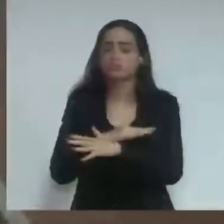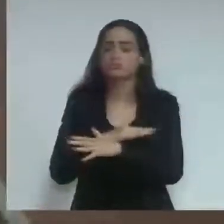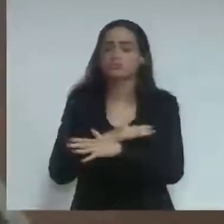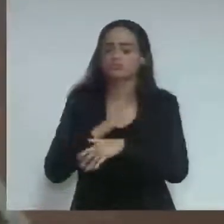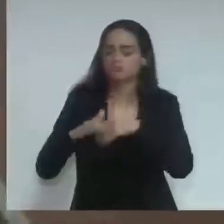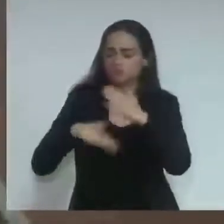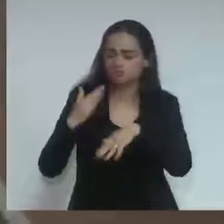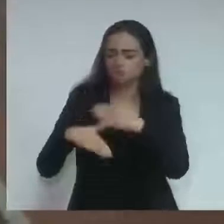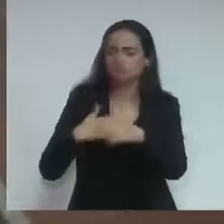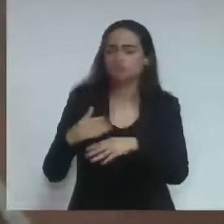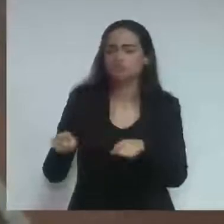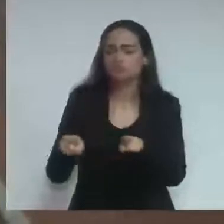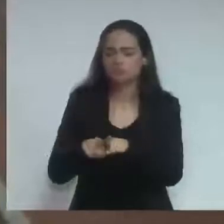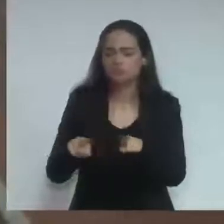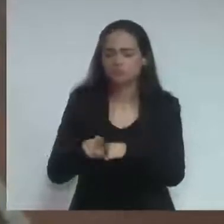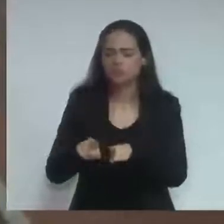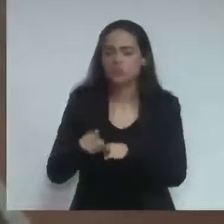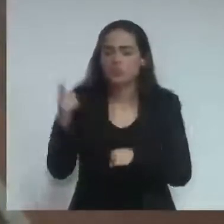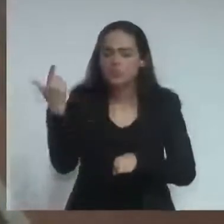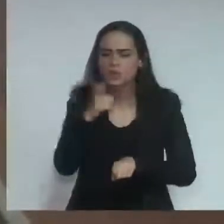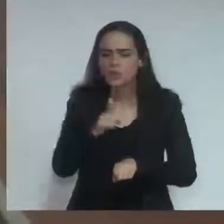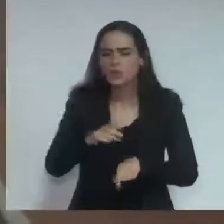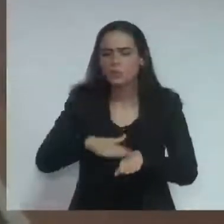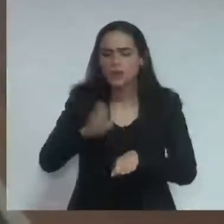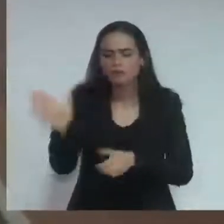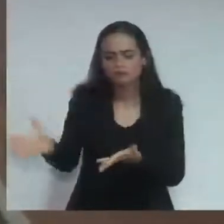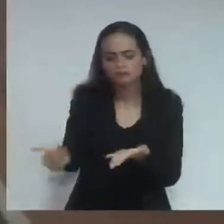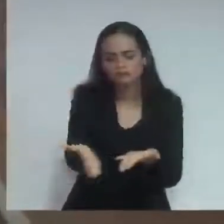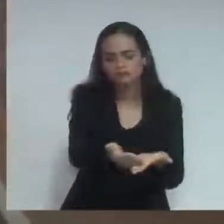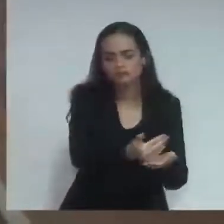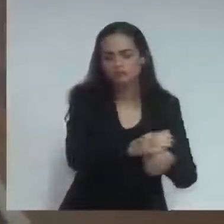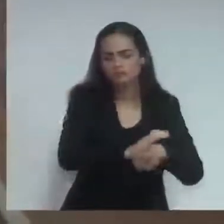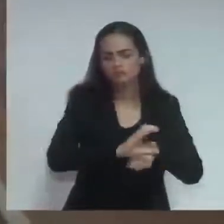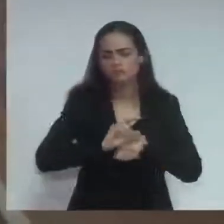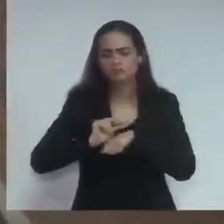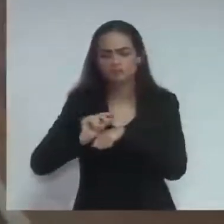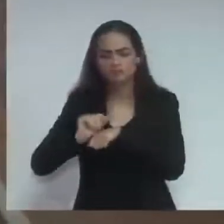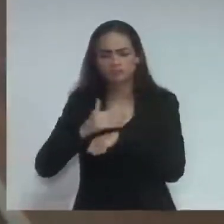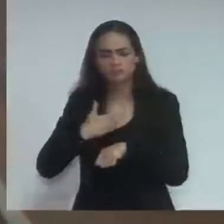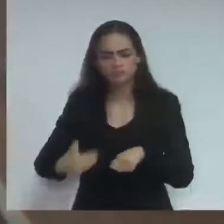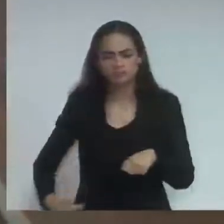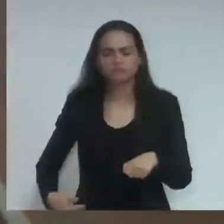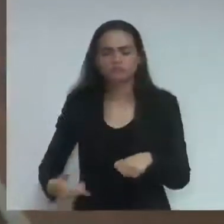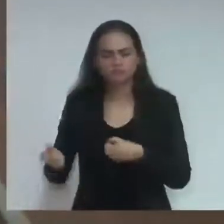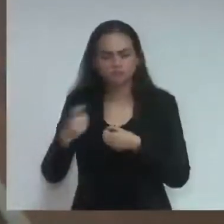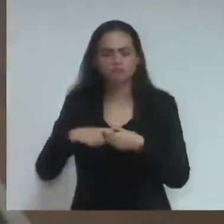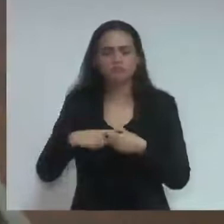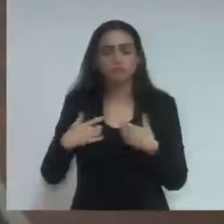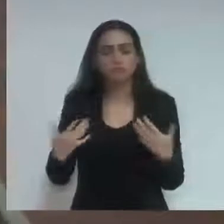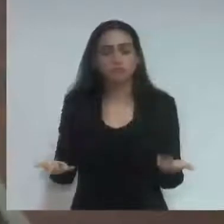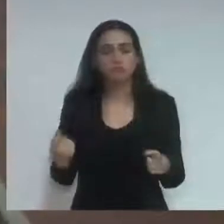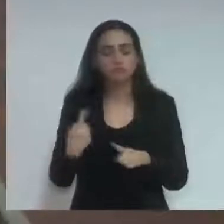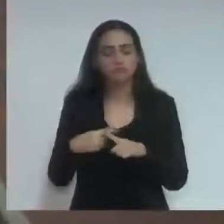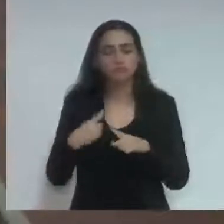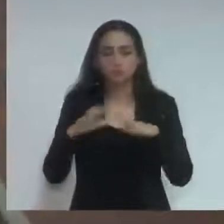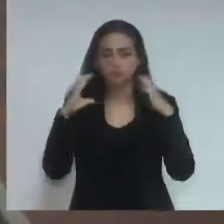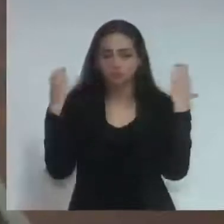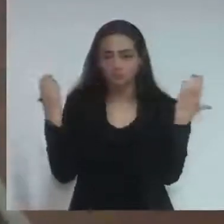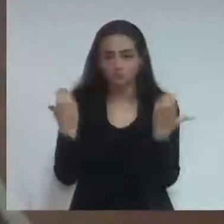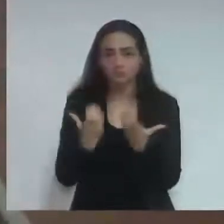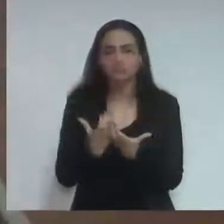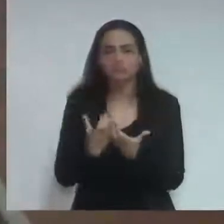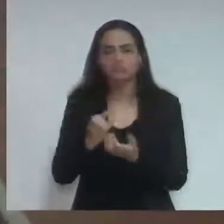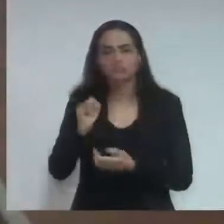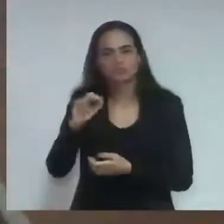arrecadação, né, e melhoria da qualidade de vida da cidade como um todo. Por quê? Porque os condomínios, além deles contribuírem com